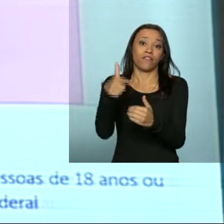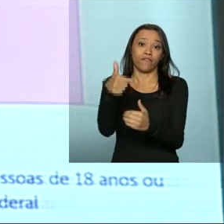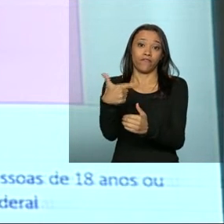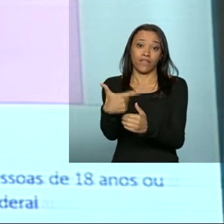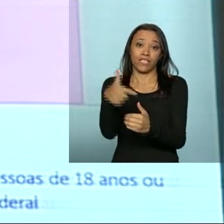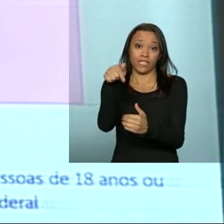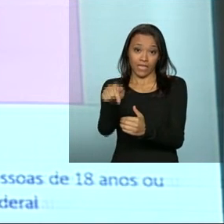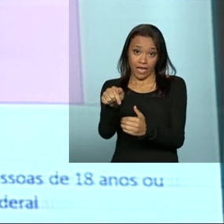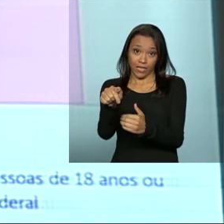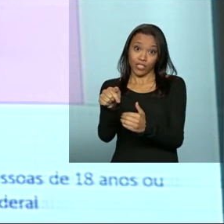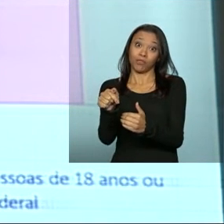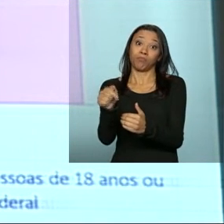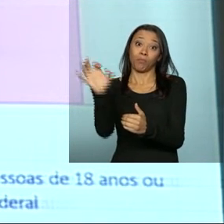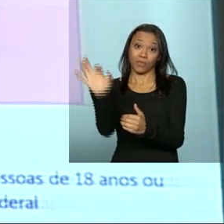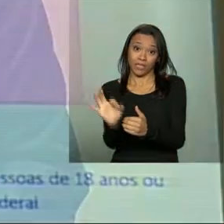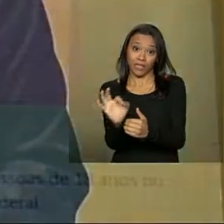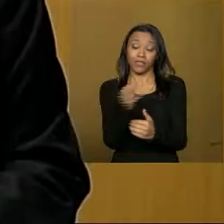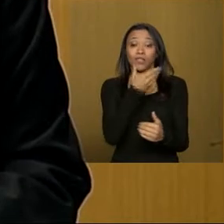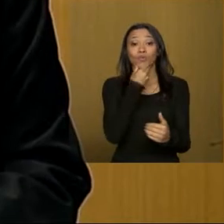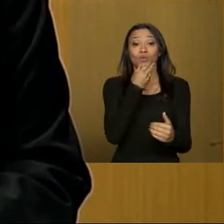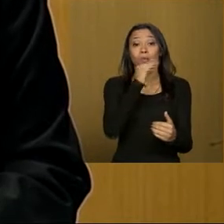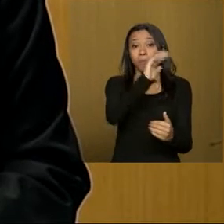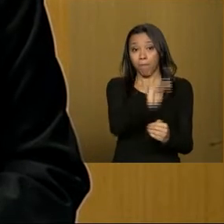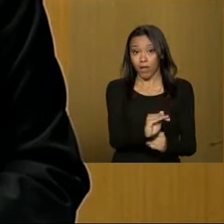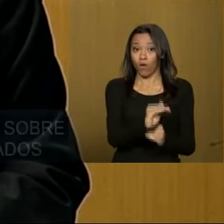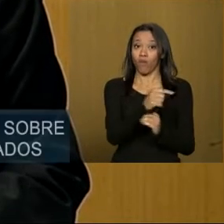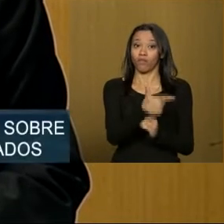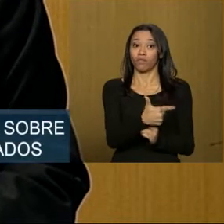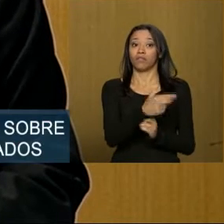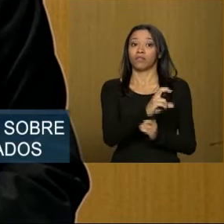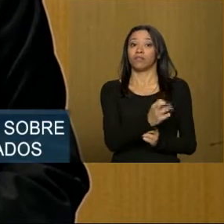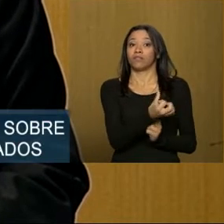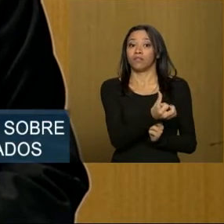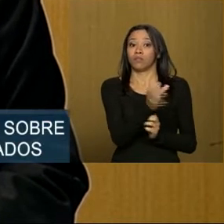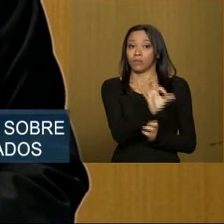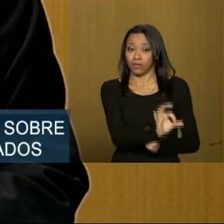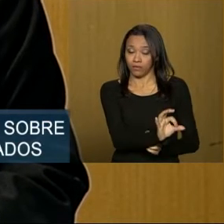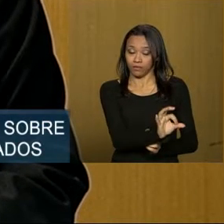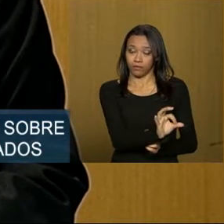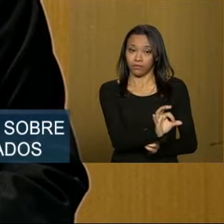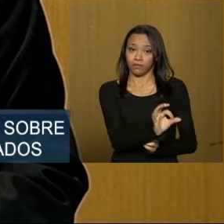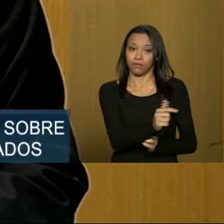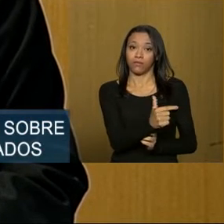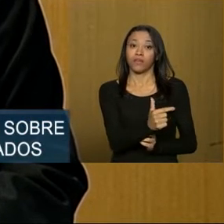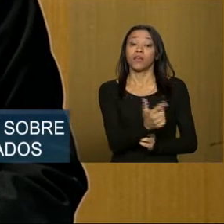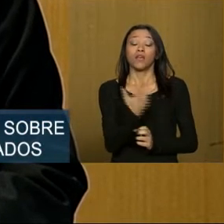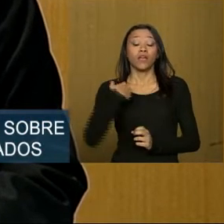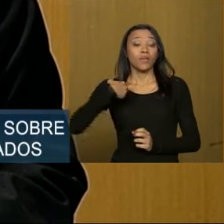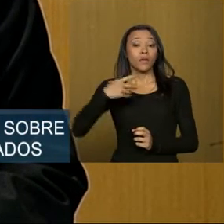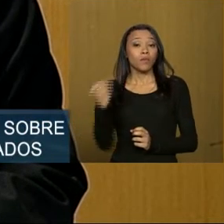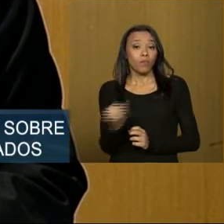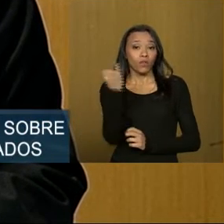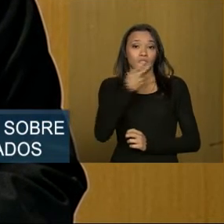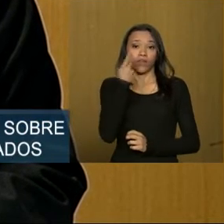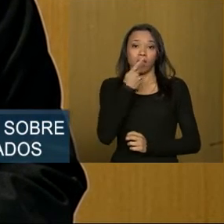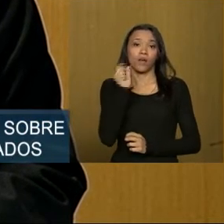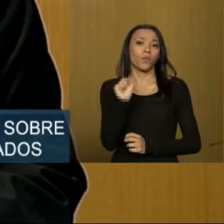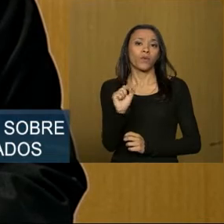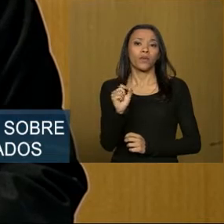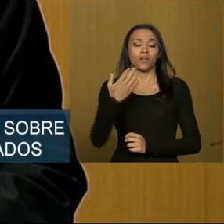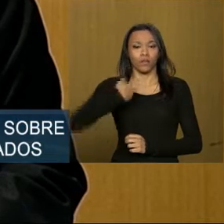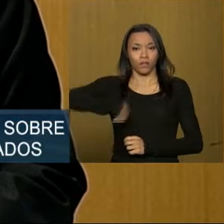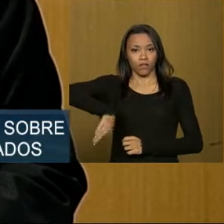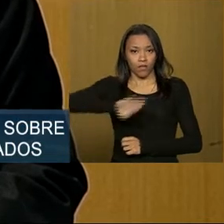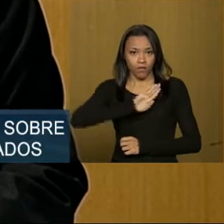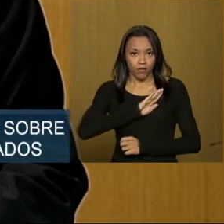e os homens 23%. Importante ressaltar que esse nós estamos tratando, né,